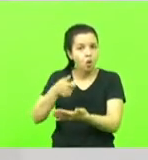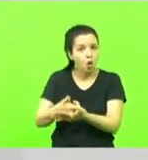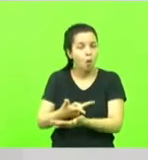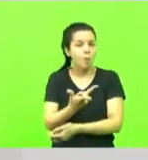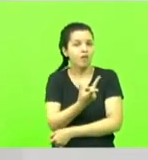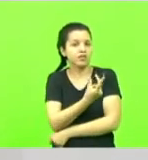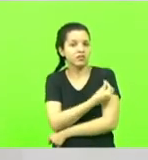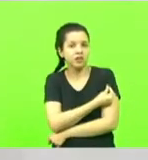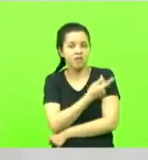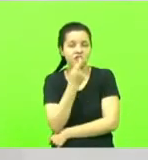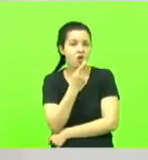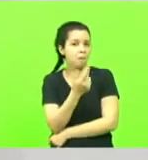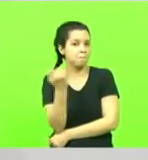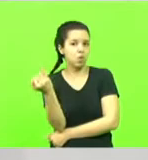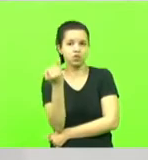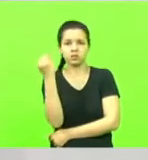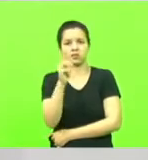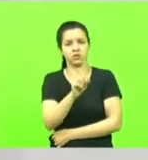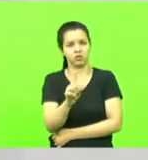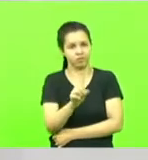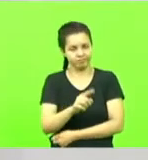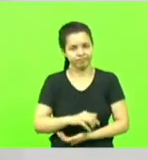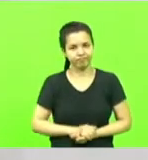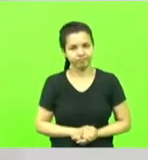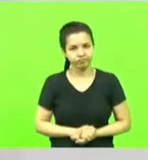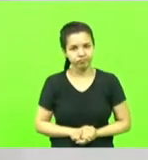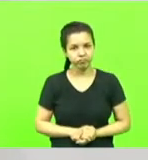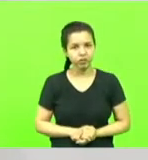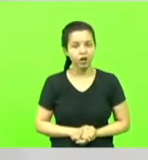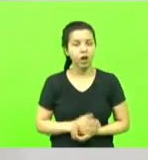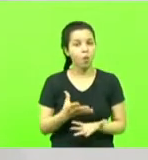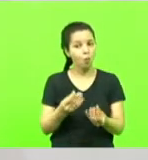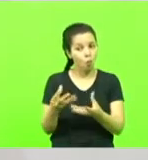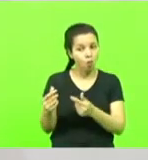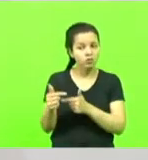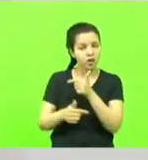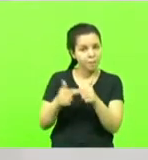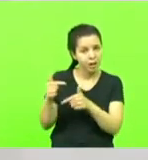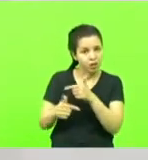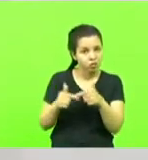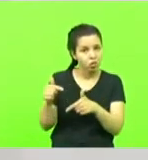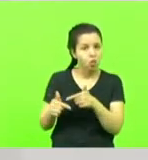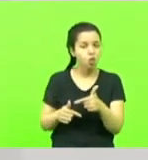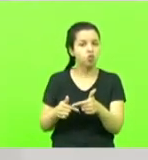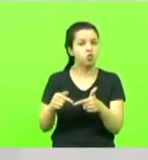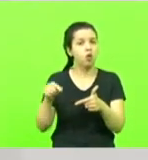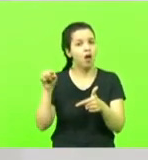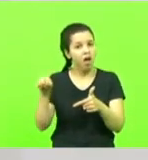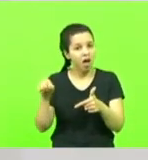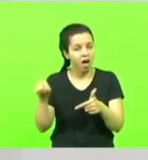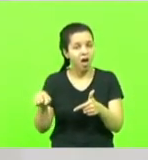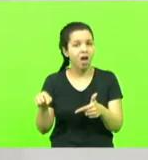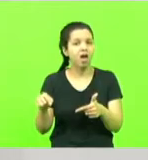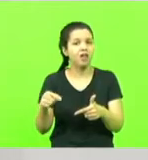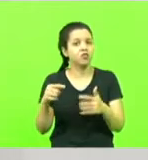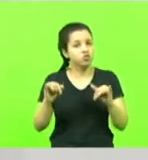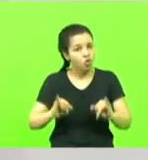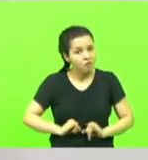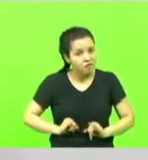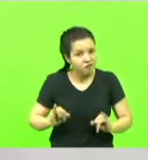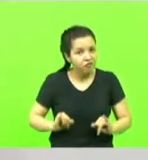a sua importância. Uma das categorias de trabalhadores que mais ficou neste fogo cruzado durante todo esse